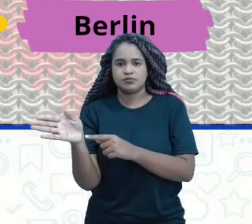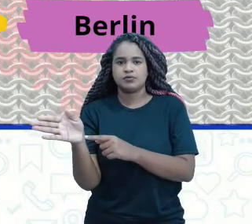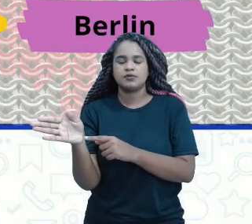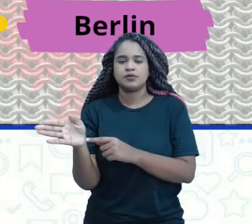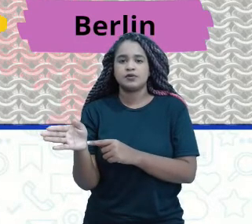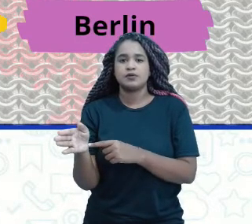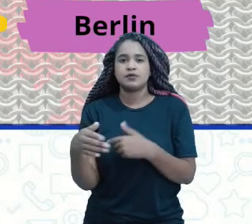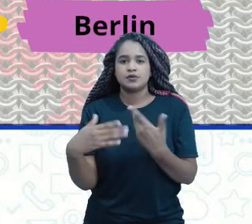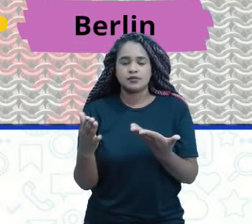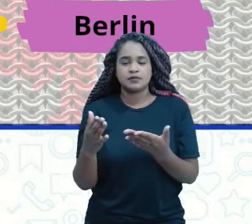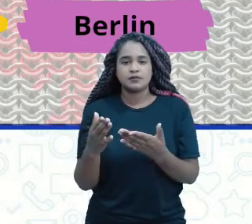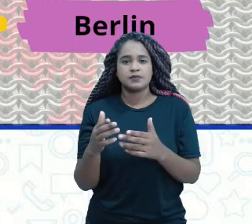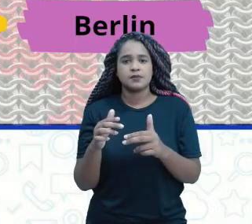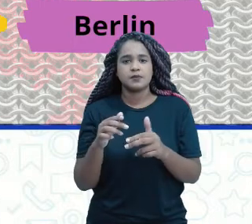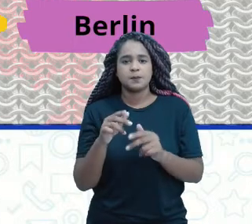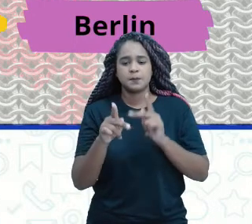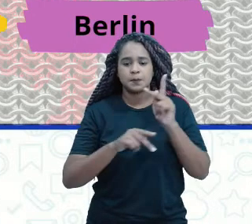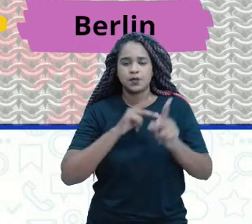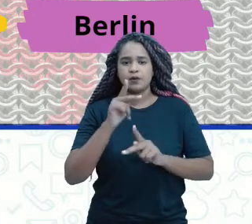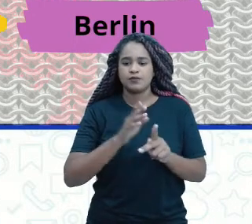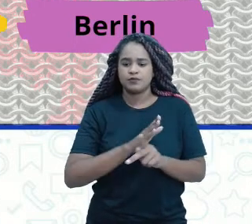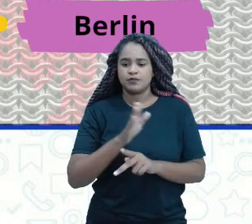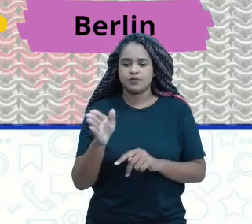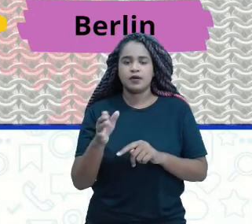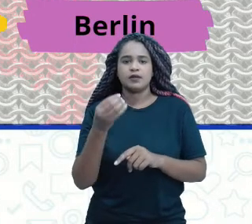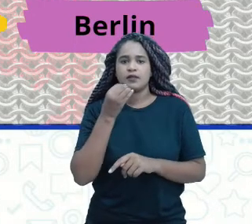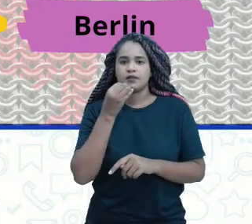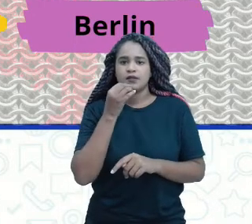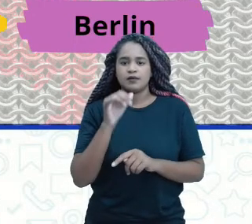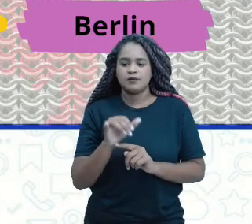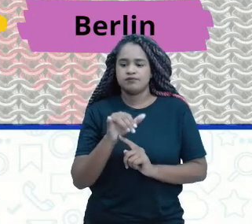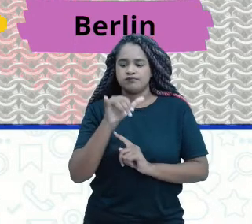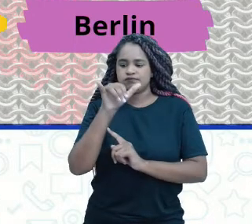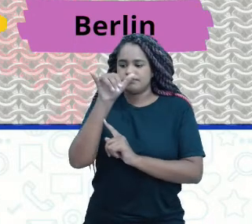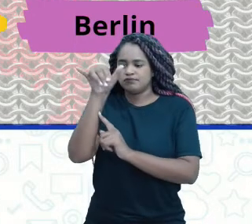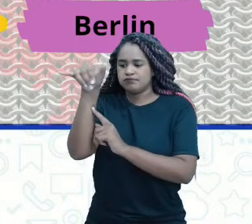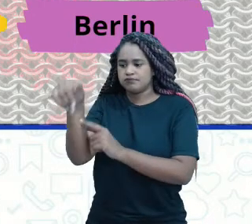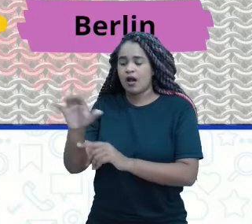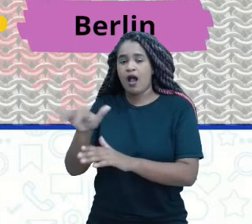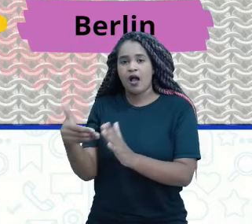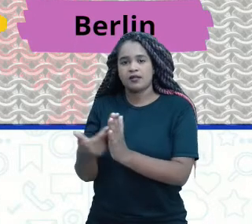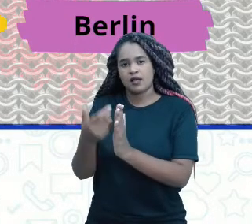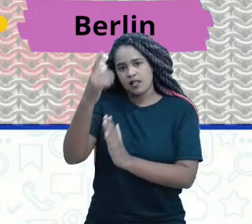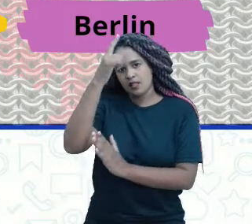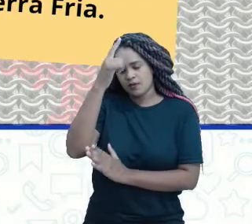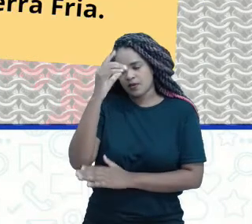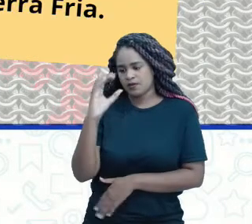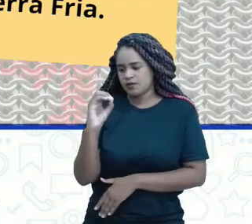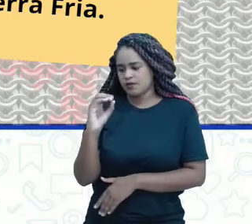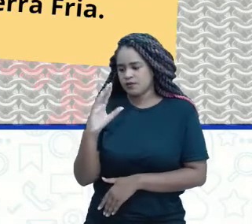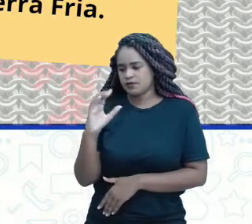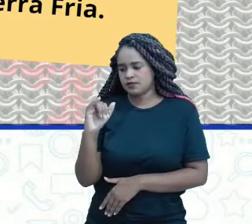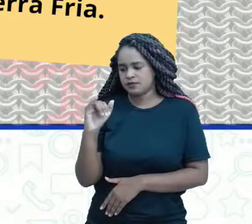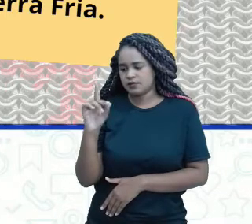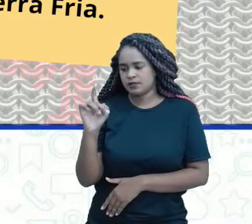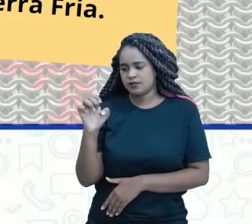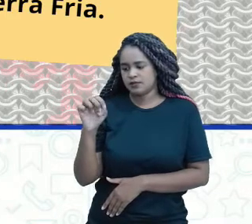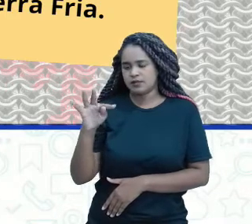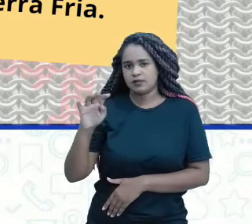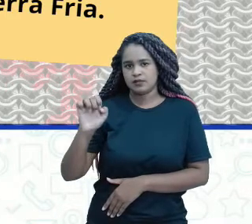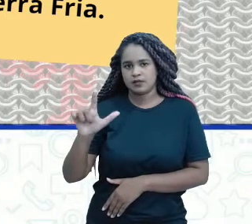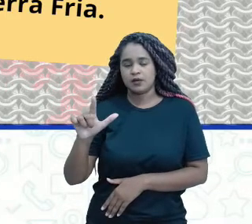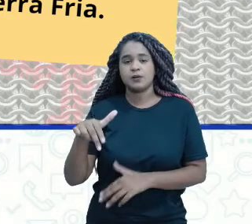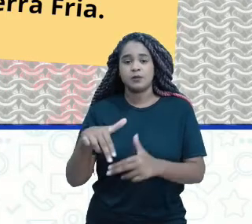pessoal ia para Berlim e de Berlim pegava um voo para a Alemanha Ocidental. Então, o governo, né, socialista